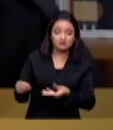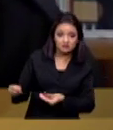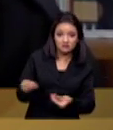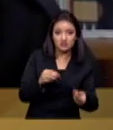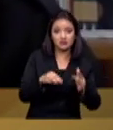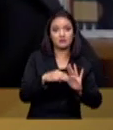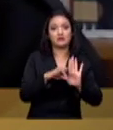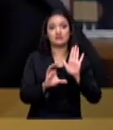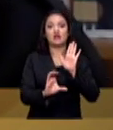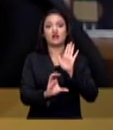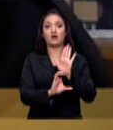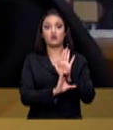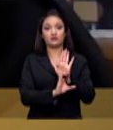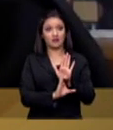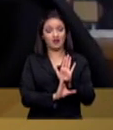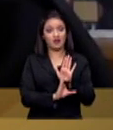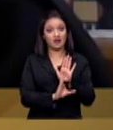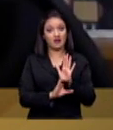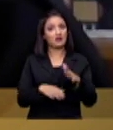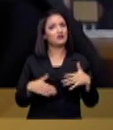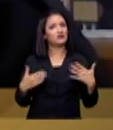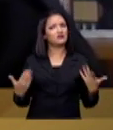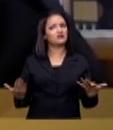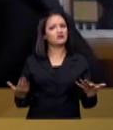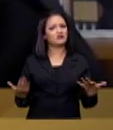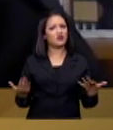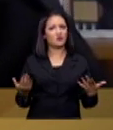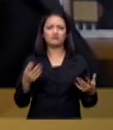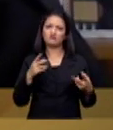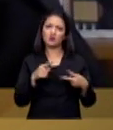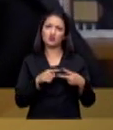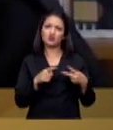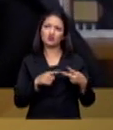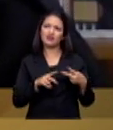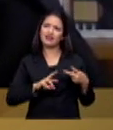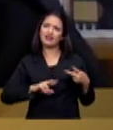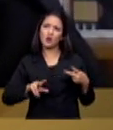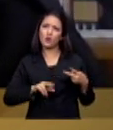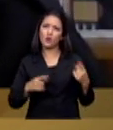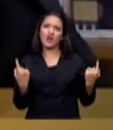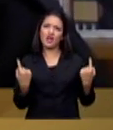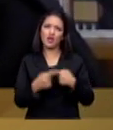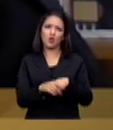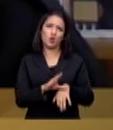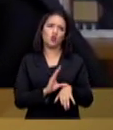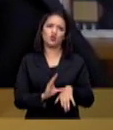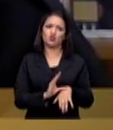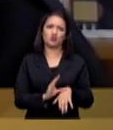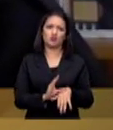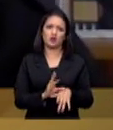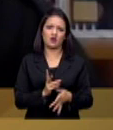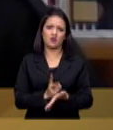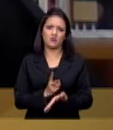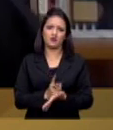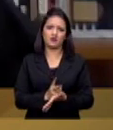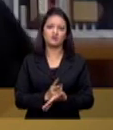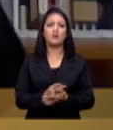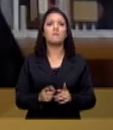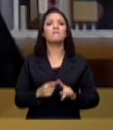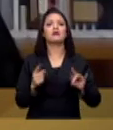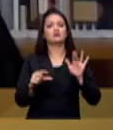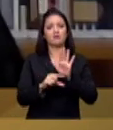não considero que os dois dispositivos sejam inconstitucionais na sua face. O